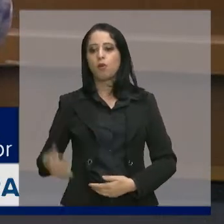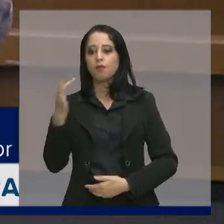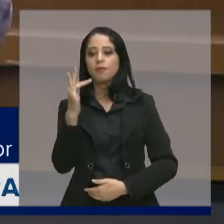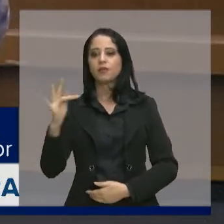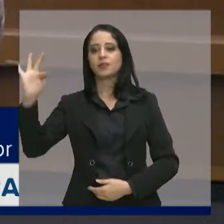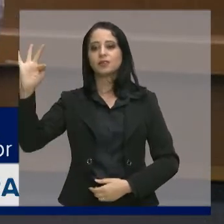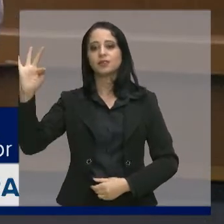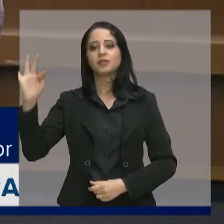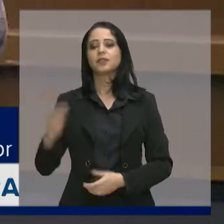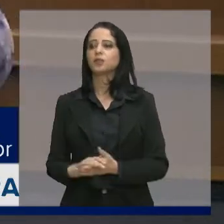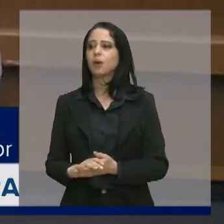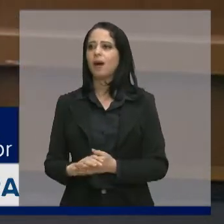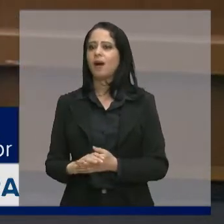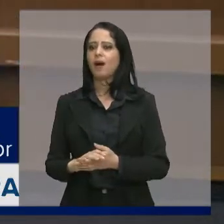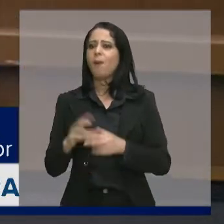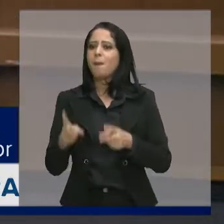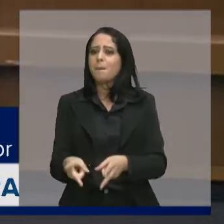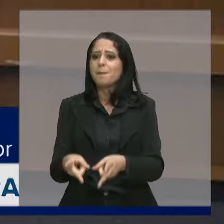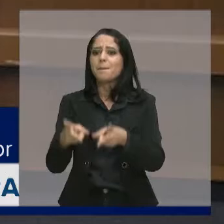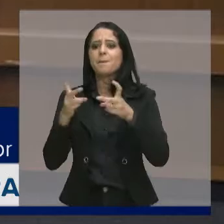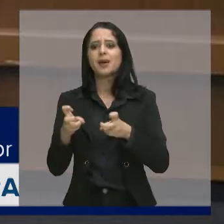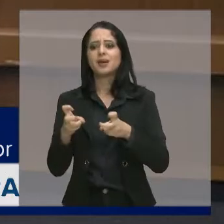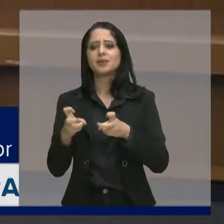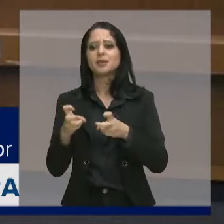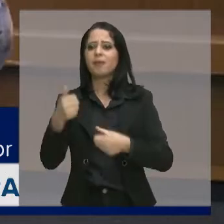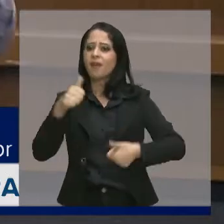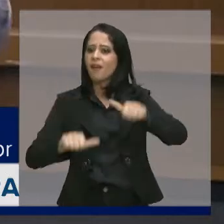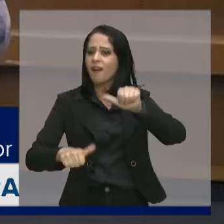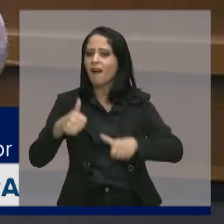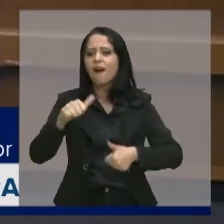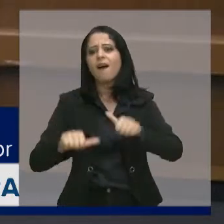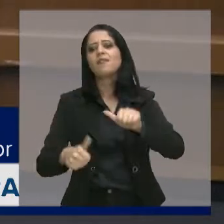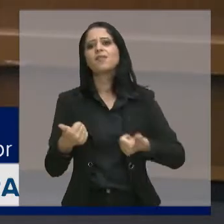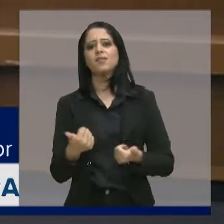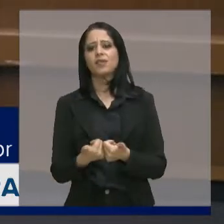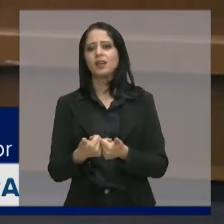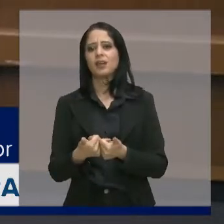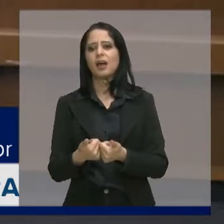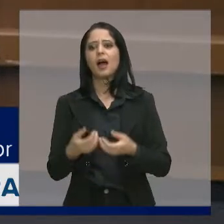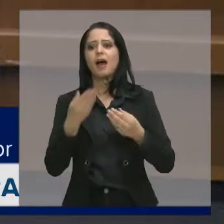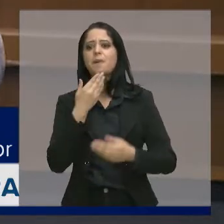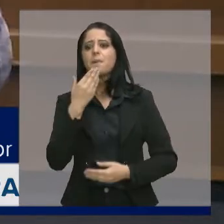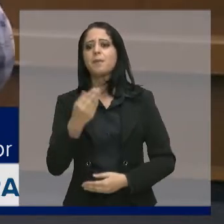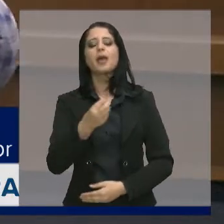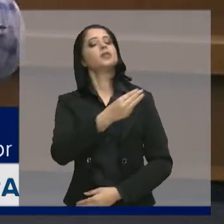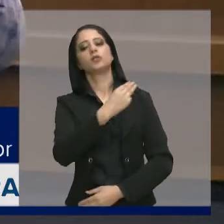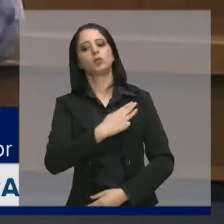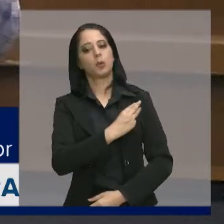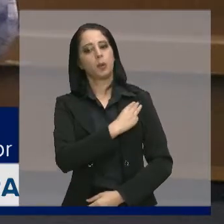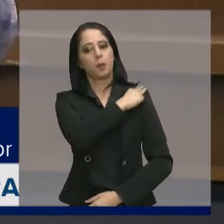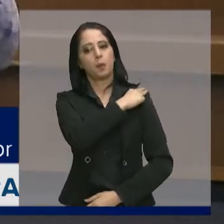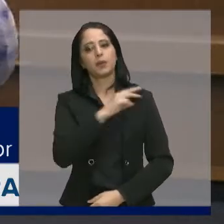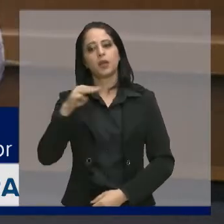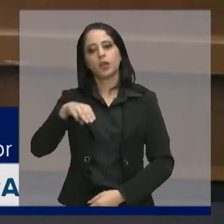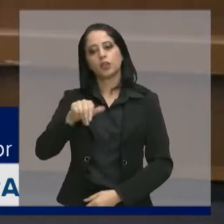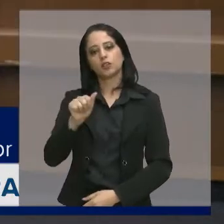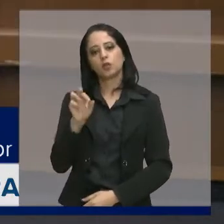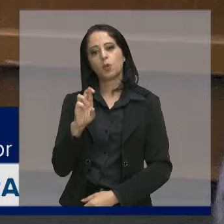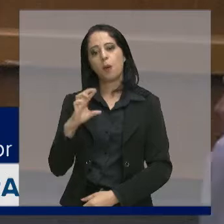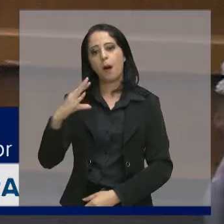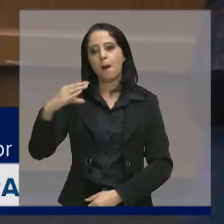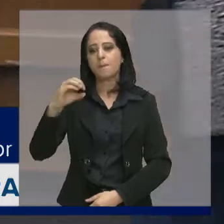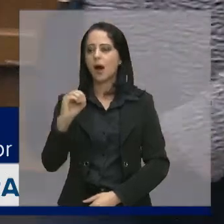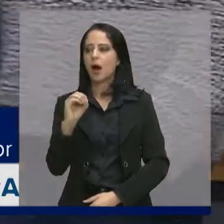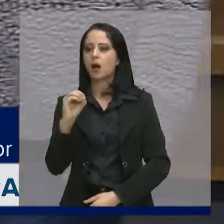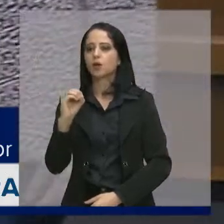ele reveja essa questão. Peço que o nosso ministro Marcos Pontes possa, junto ao governo